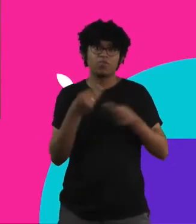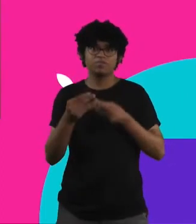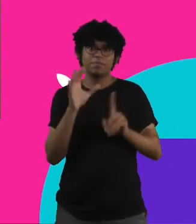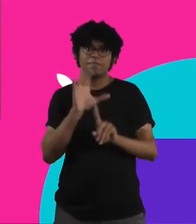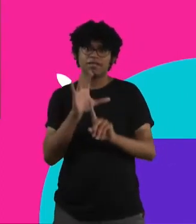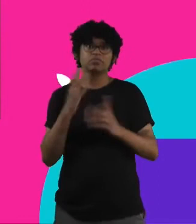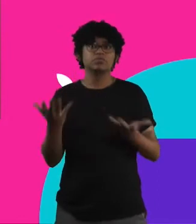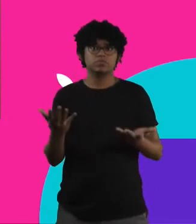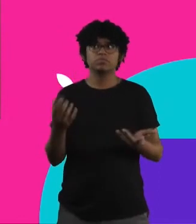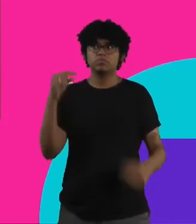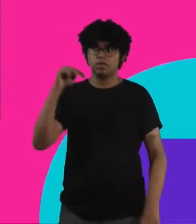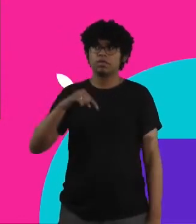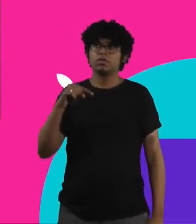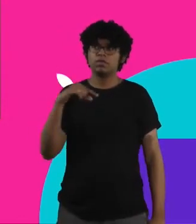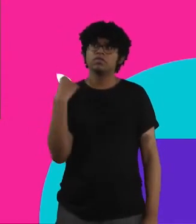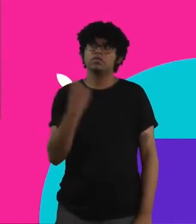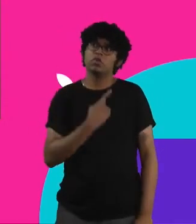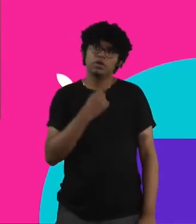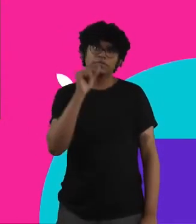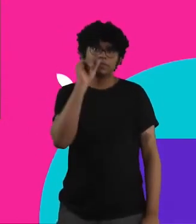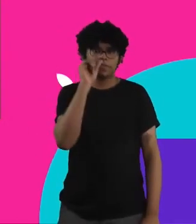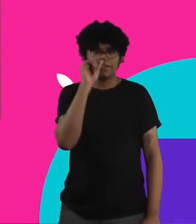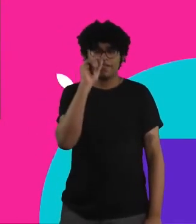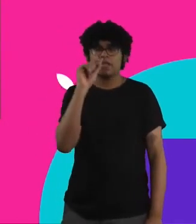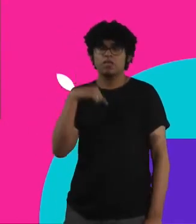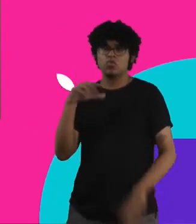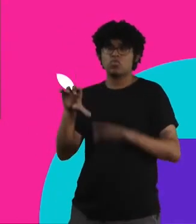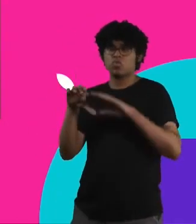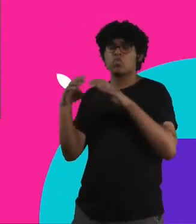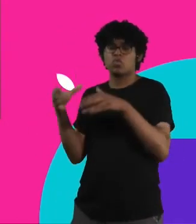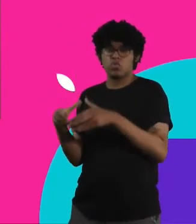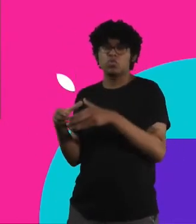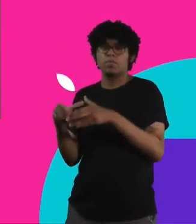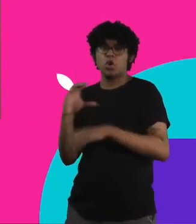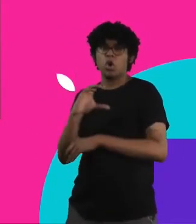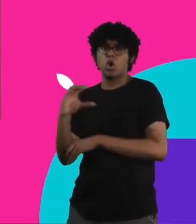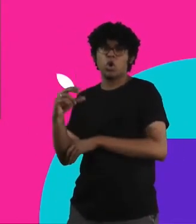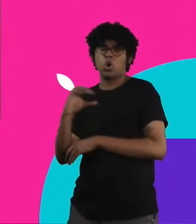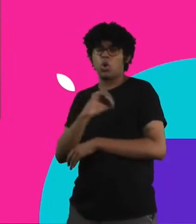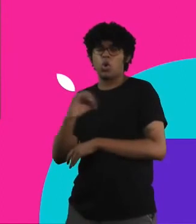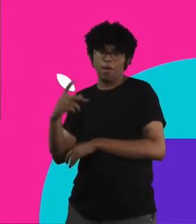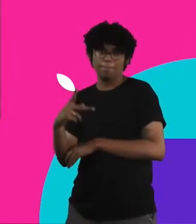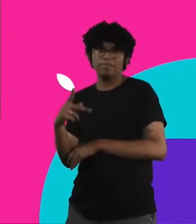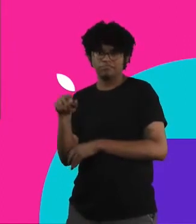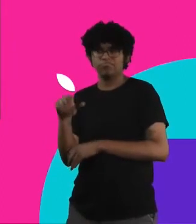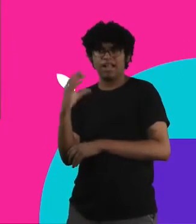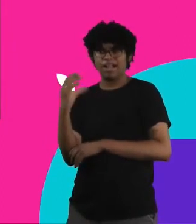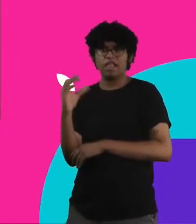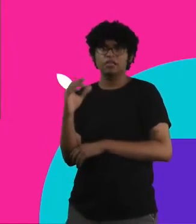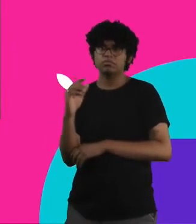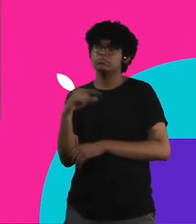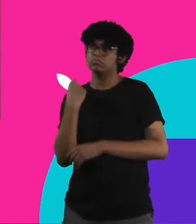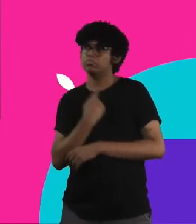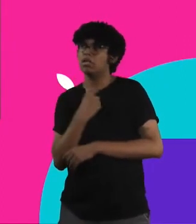aqui, eu faço parte de cooperativas de crédito, e nossas cooperativas, elas têm